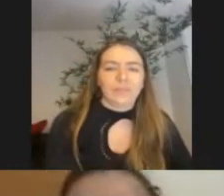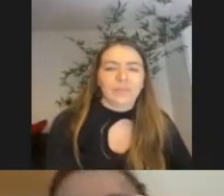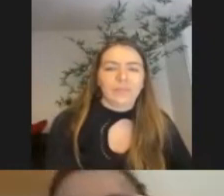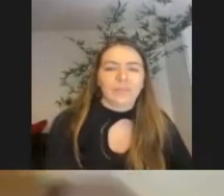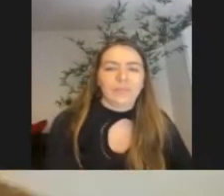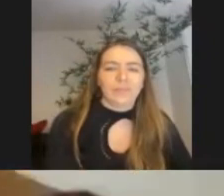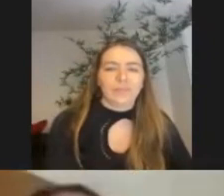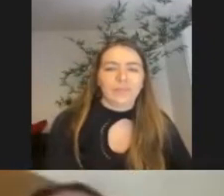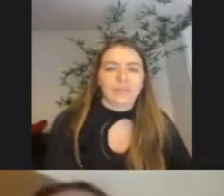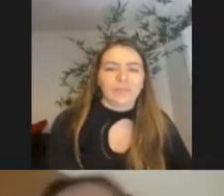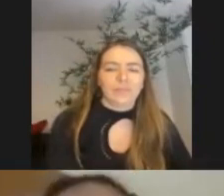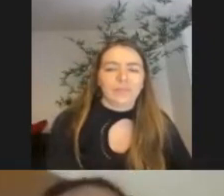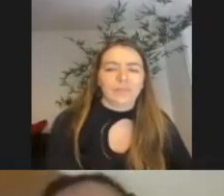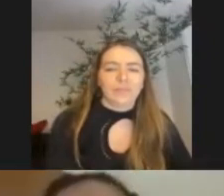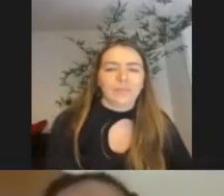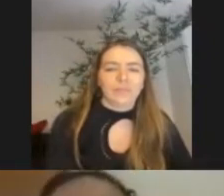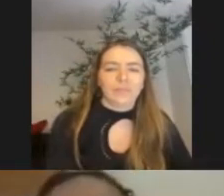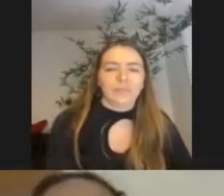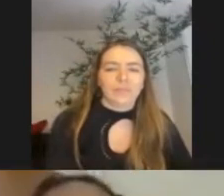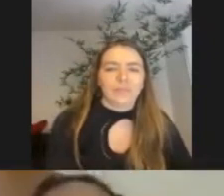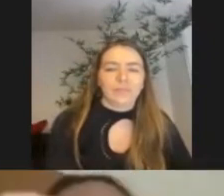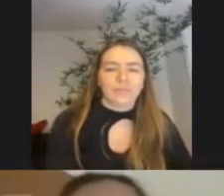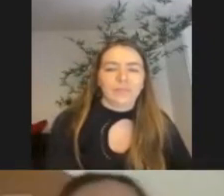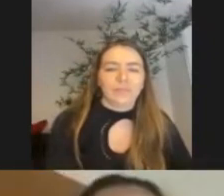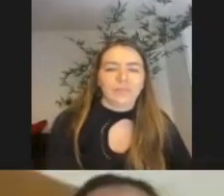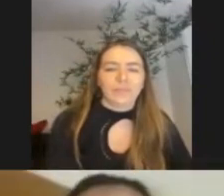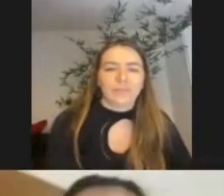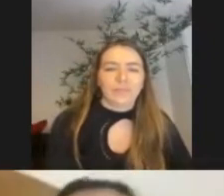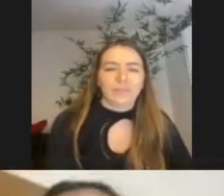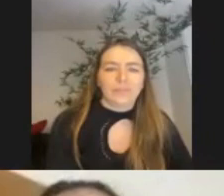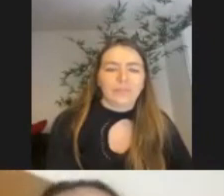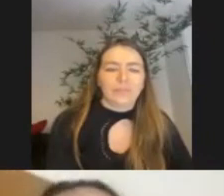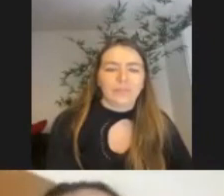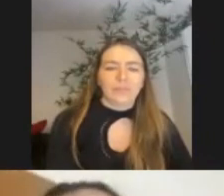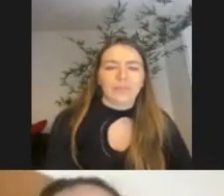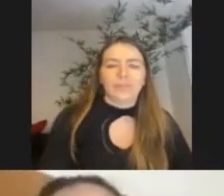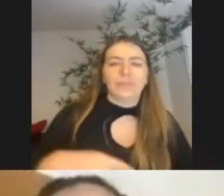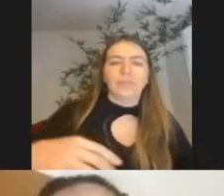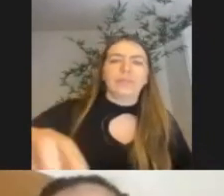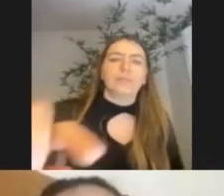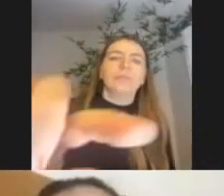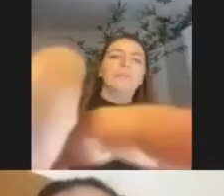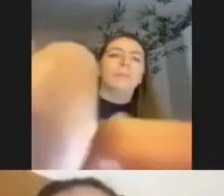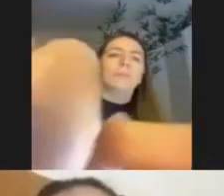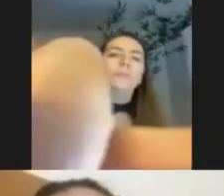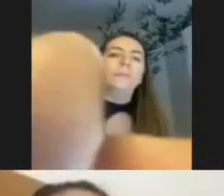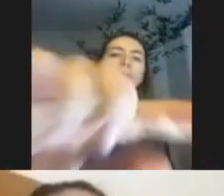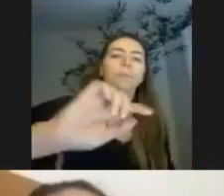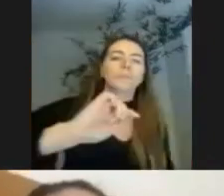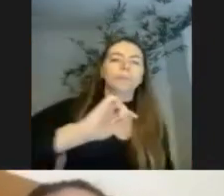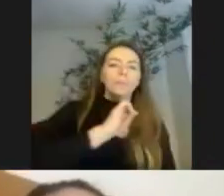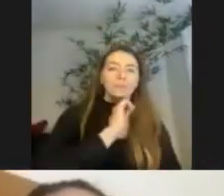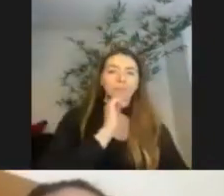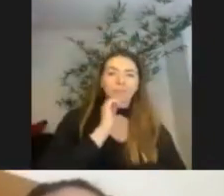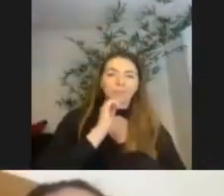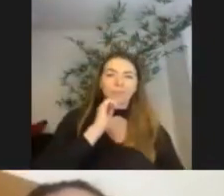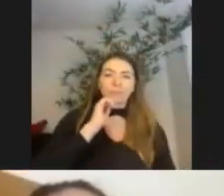aí. Então, todos os produtos fermentados, ou os queijos maturados, ou queijos frescos,